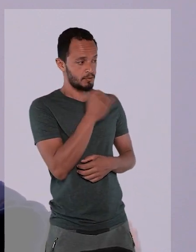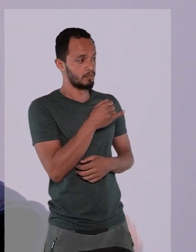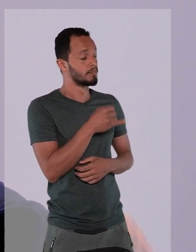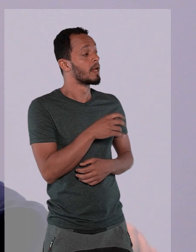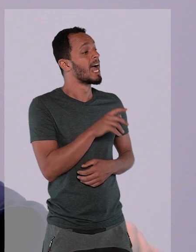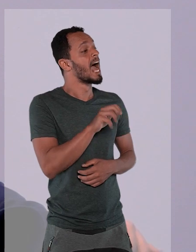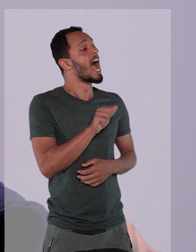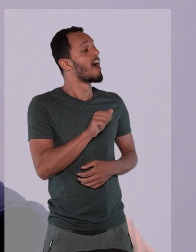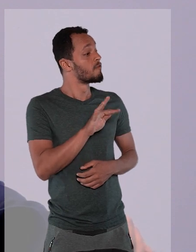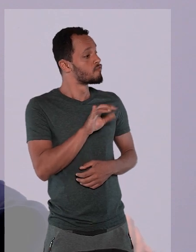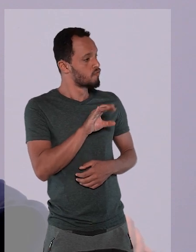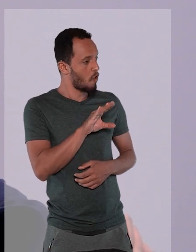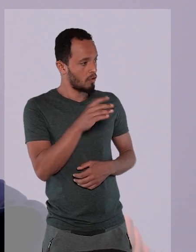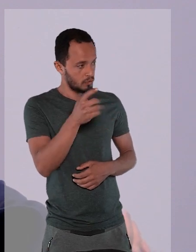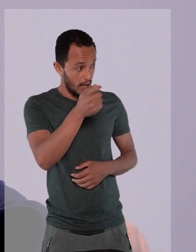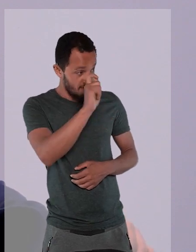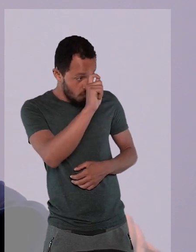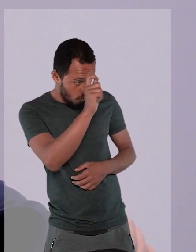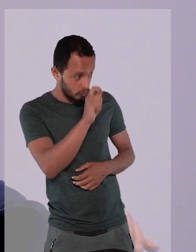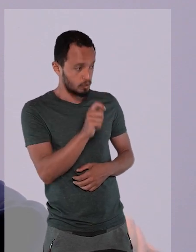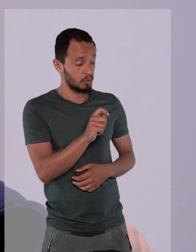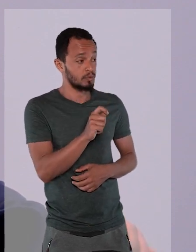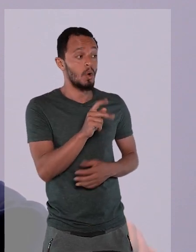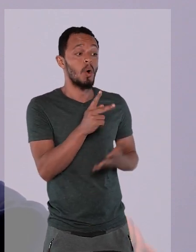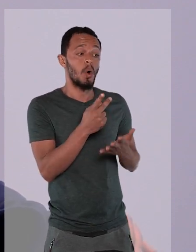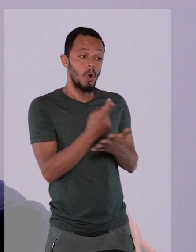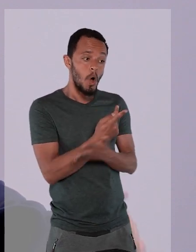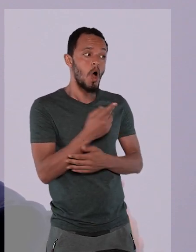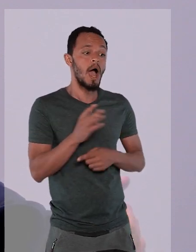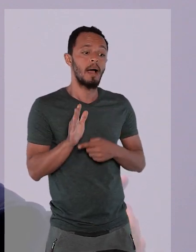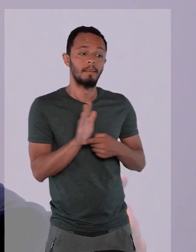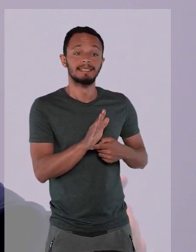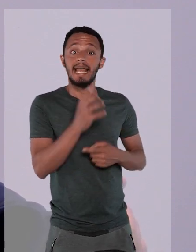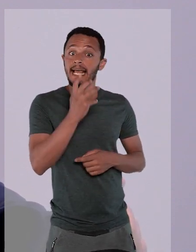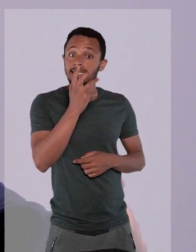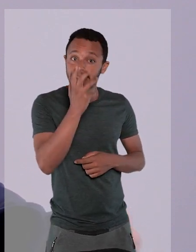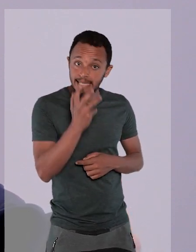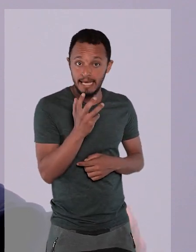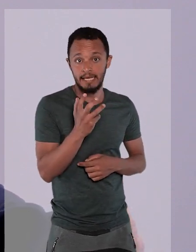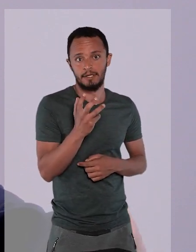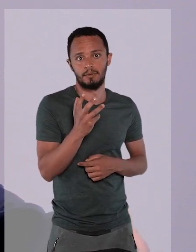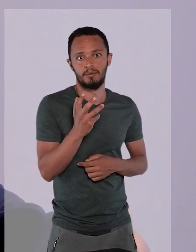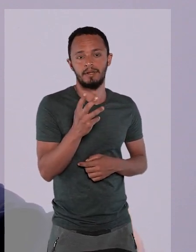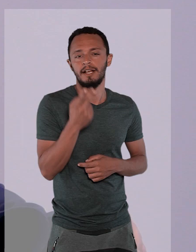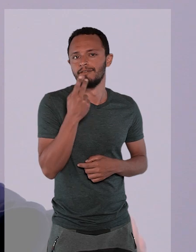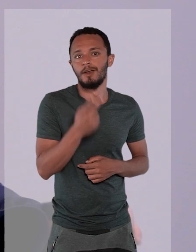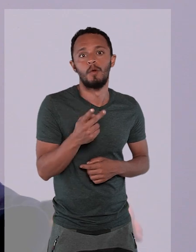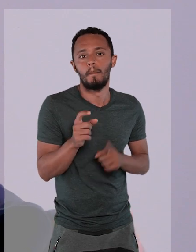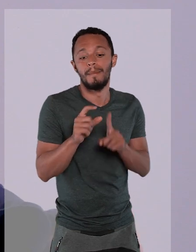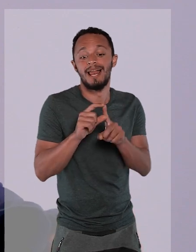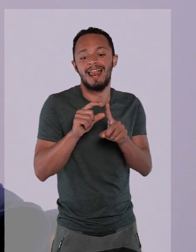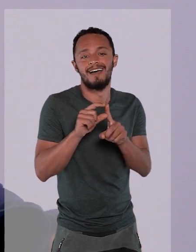sério, que está sendo necessário, e aí ele inventou uma palavra que eu achei legal,